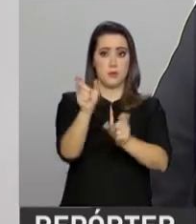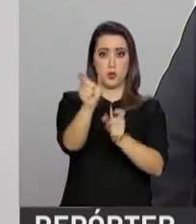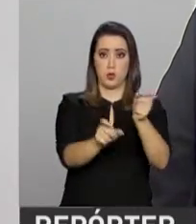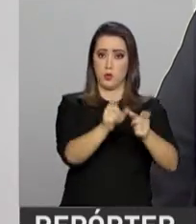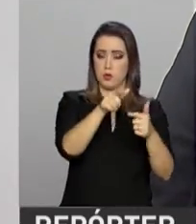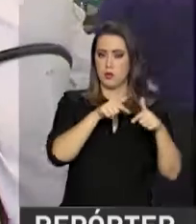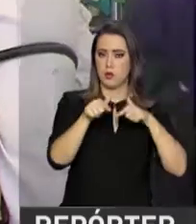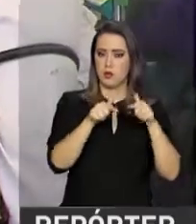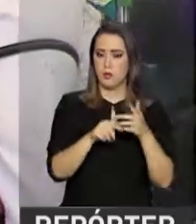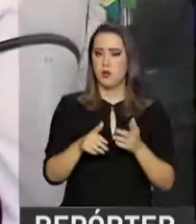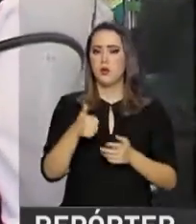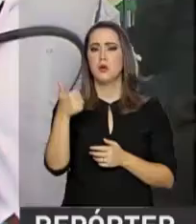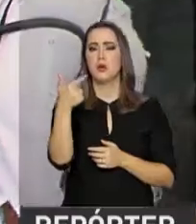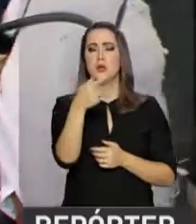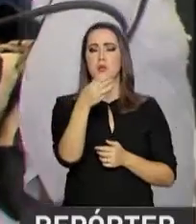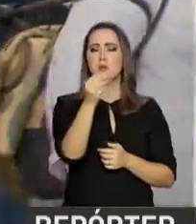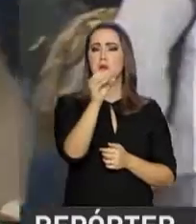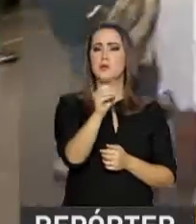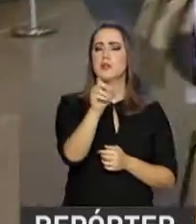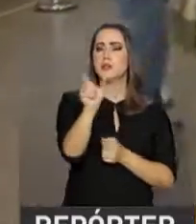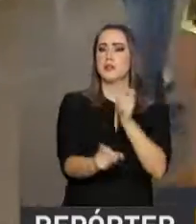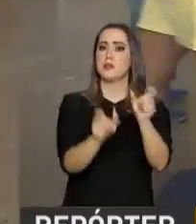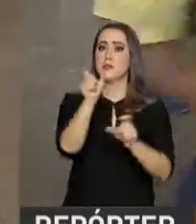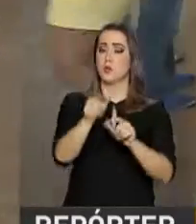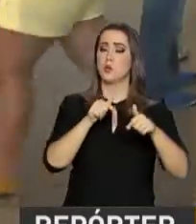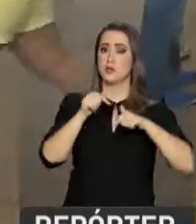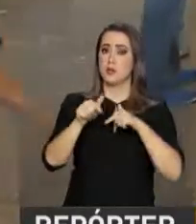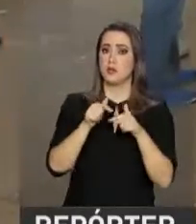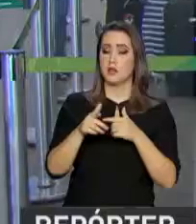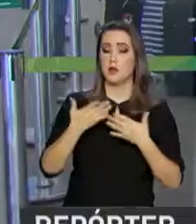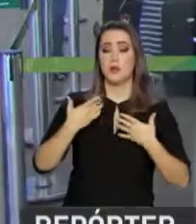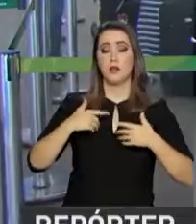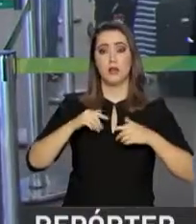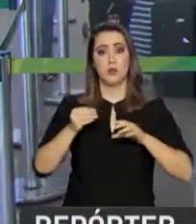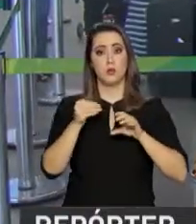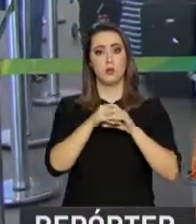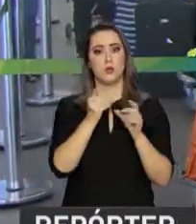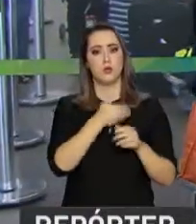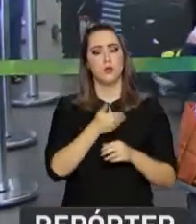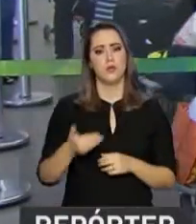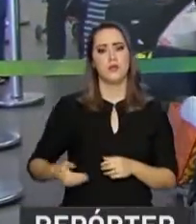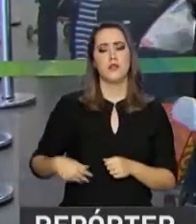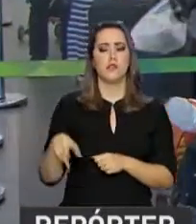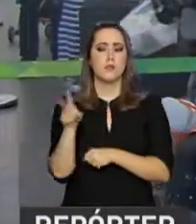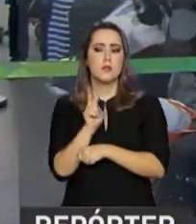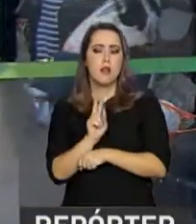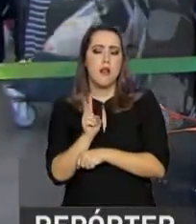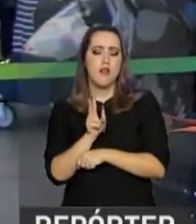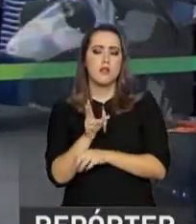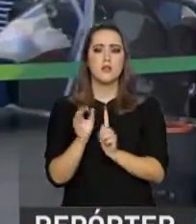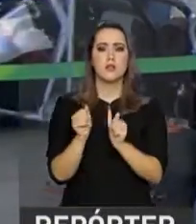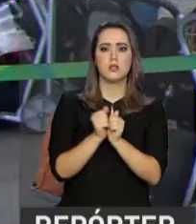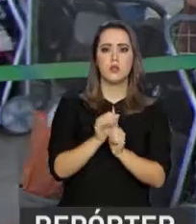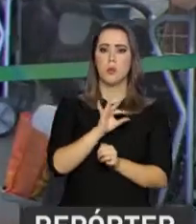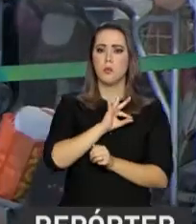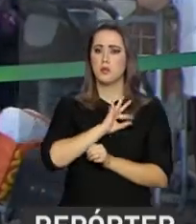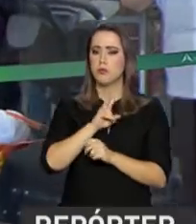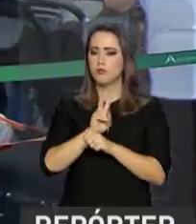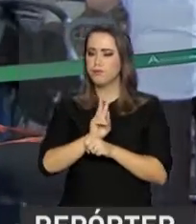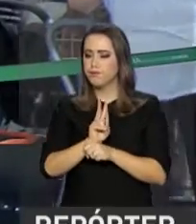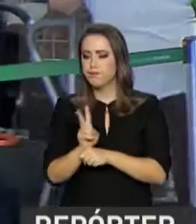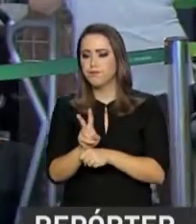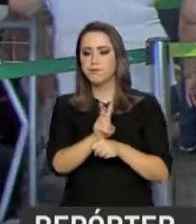e 1.700 funcionários de serviços públicos, desde fiscalização, alfândega,